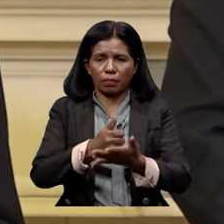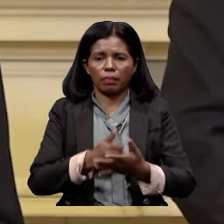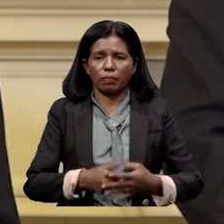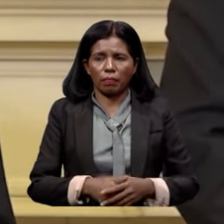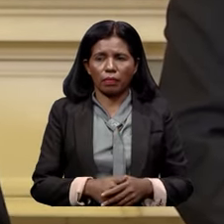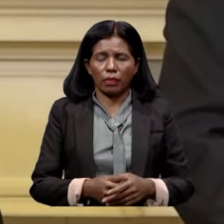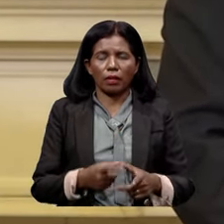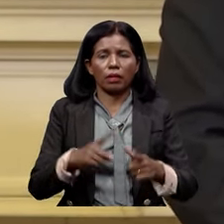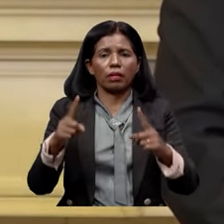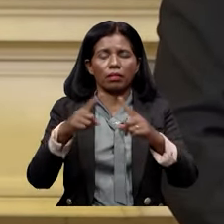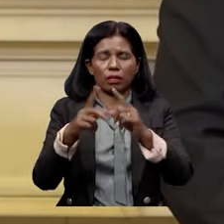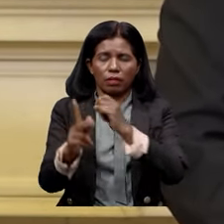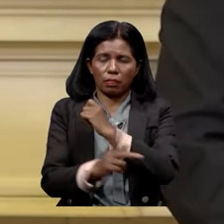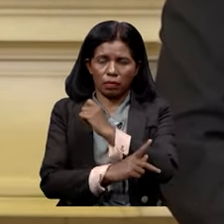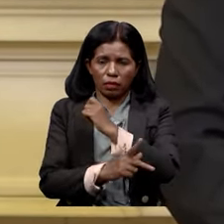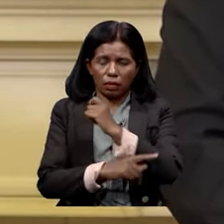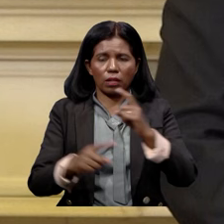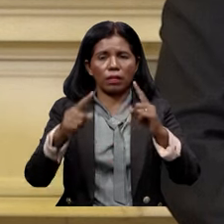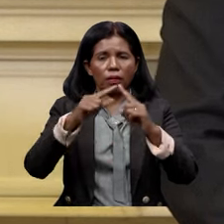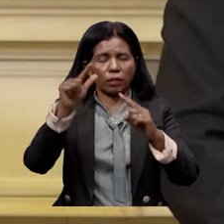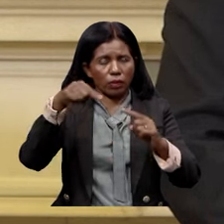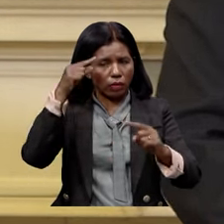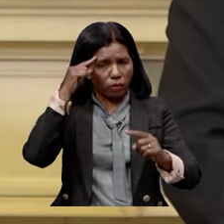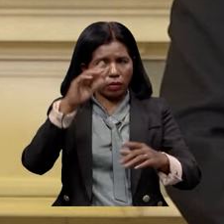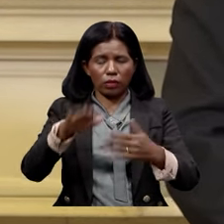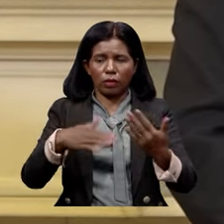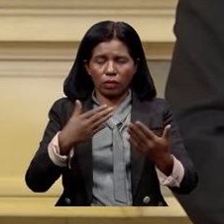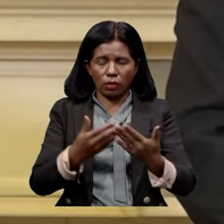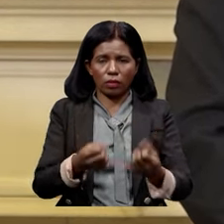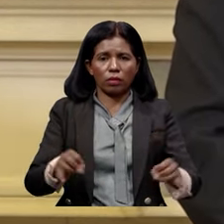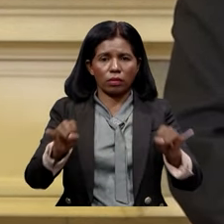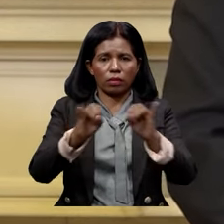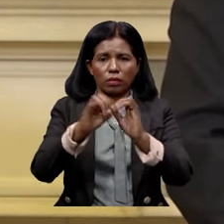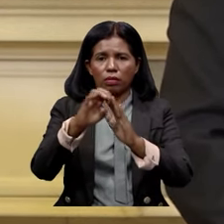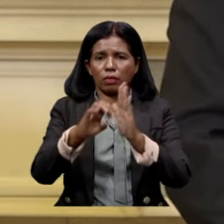de Portugal, do Governo, todas as instituições do Estado